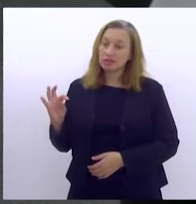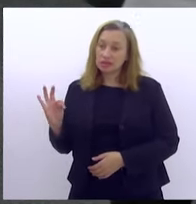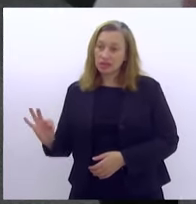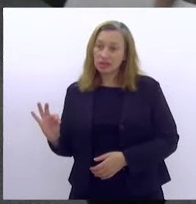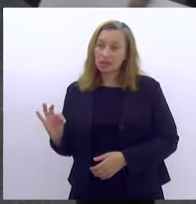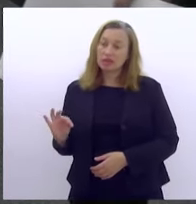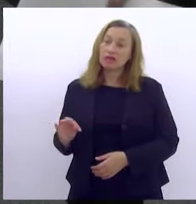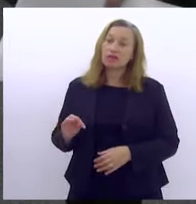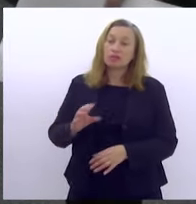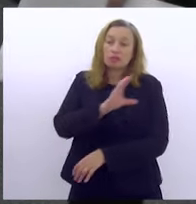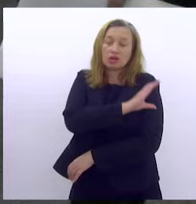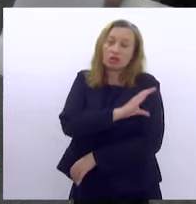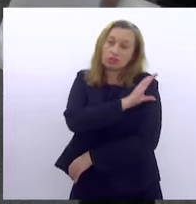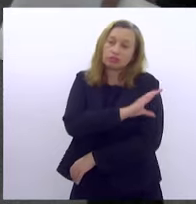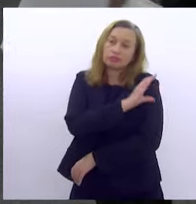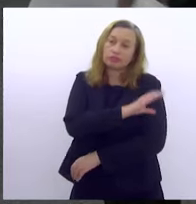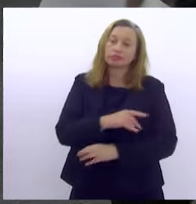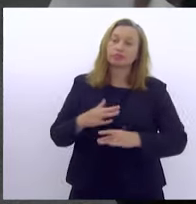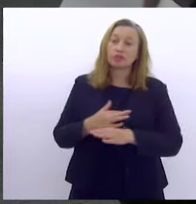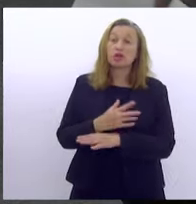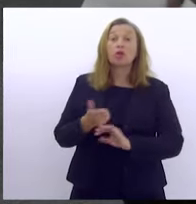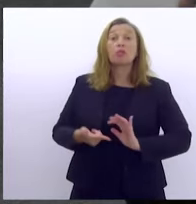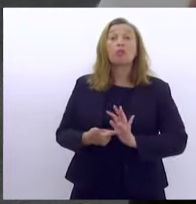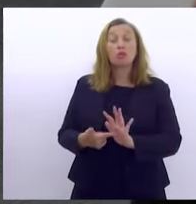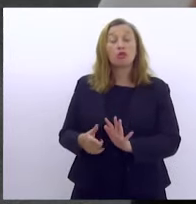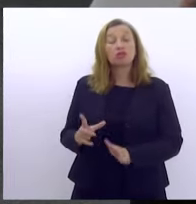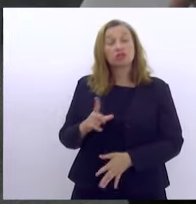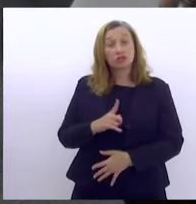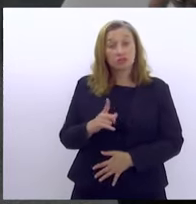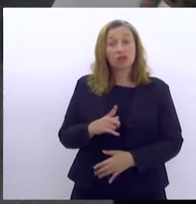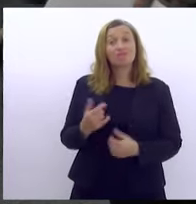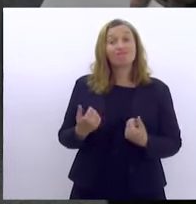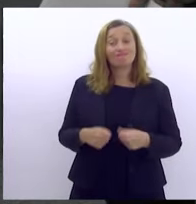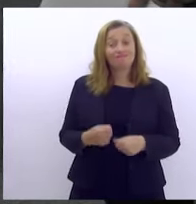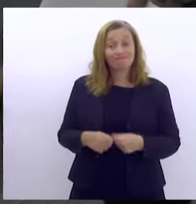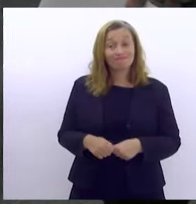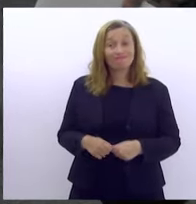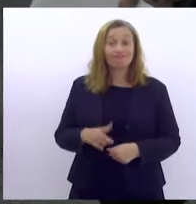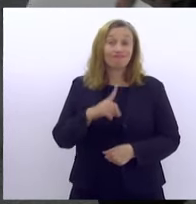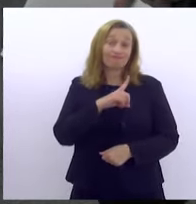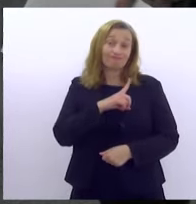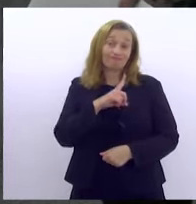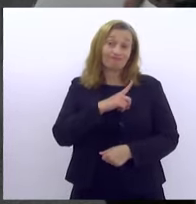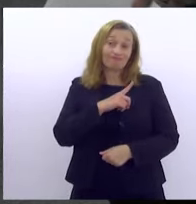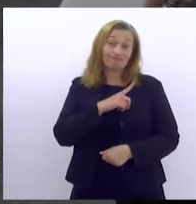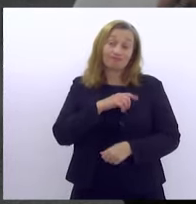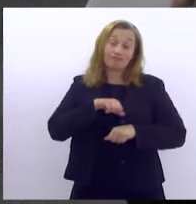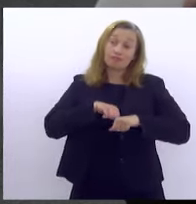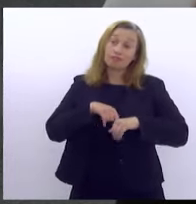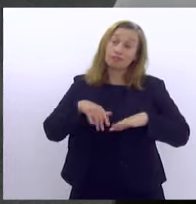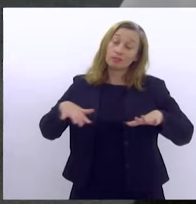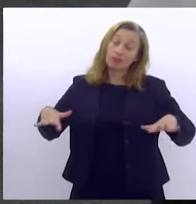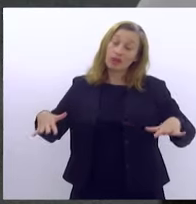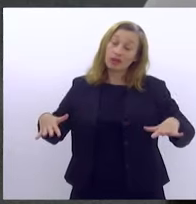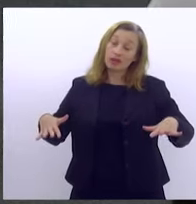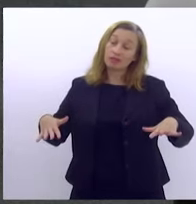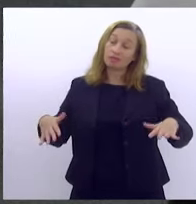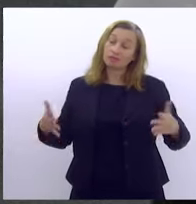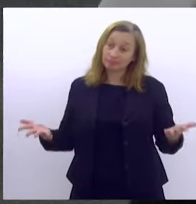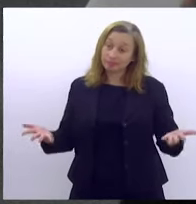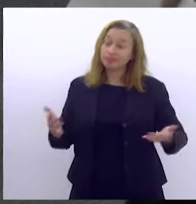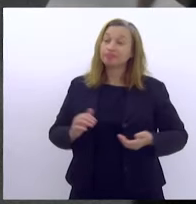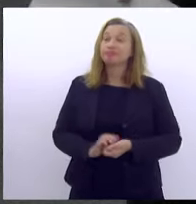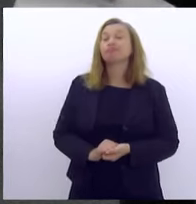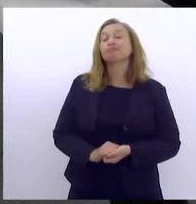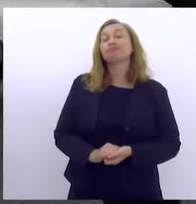Campos. O que mostra que existe a necessidade do DECRAD ampliar dentro ainda da perspectiva